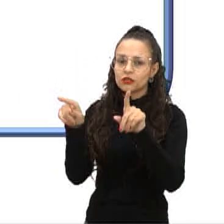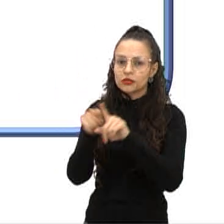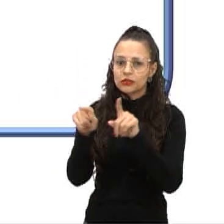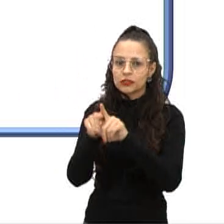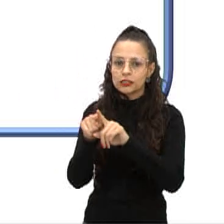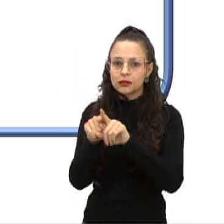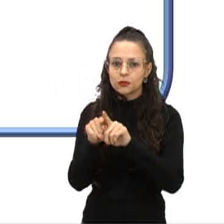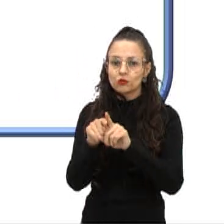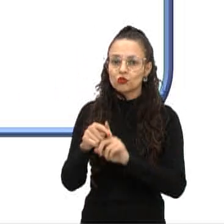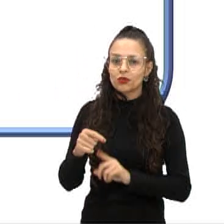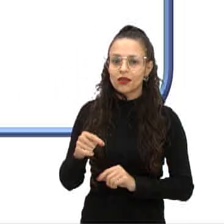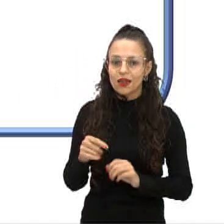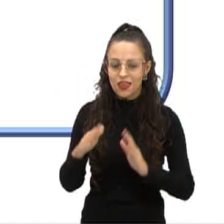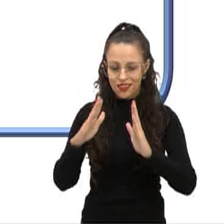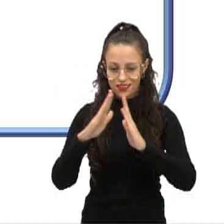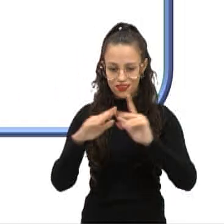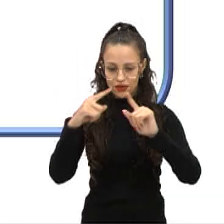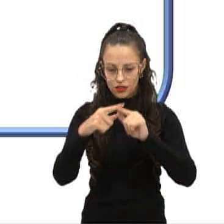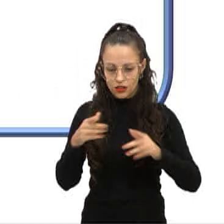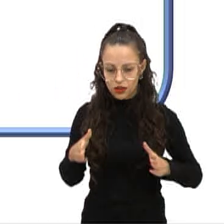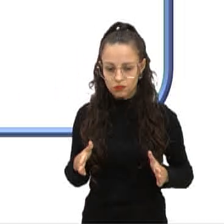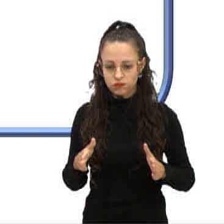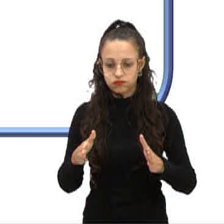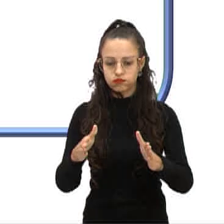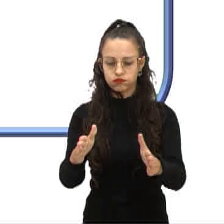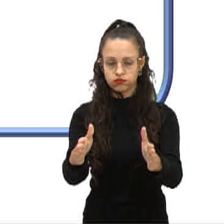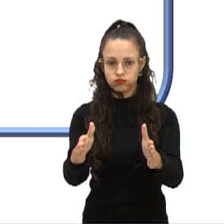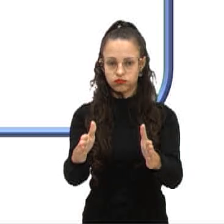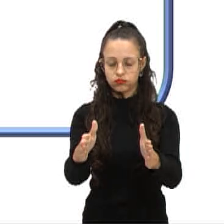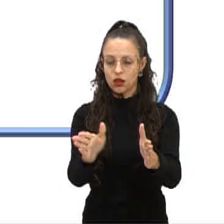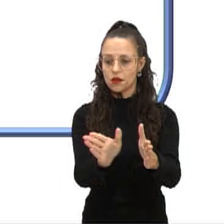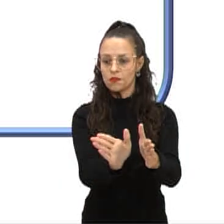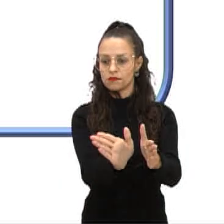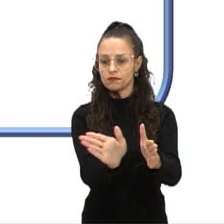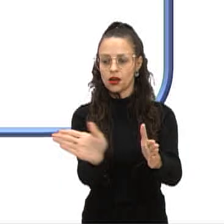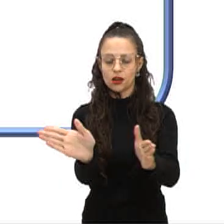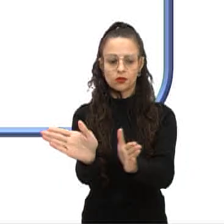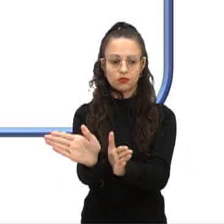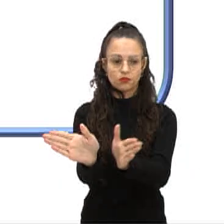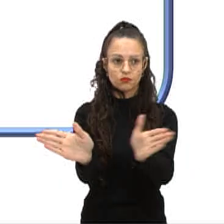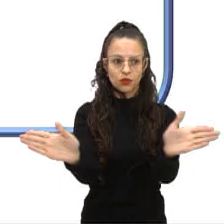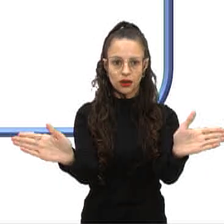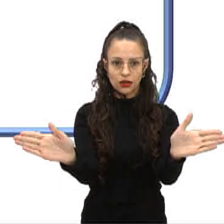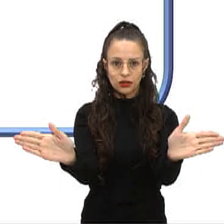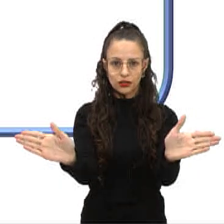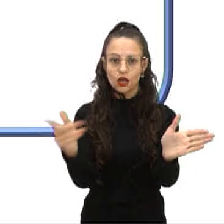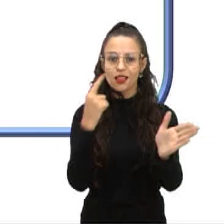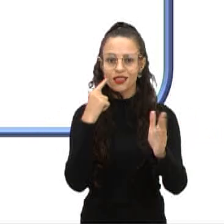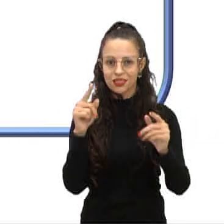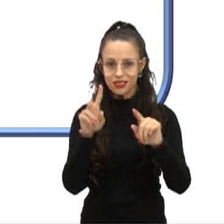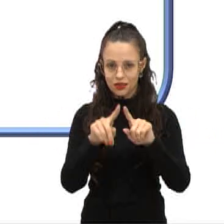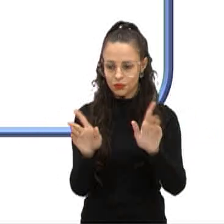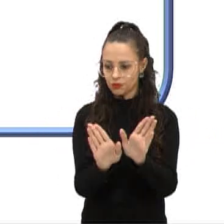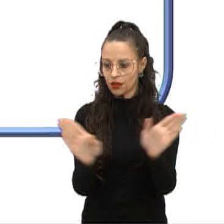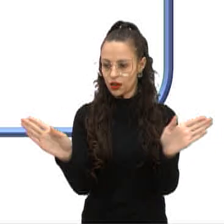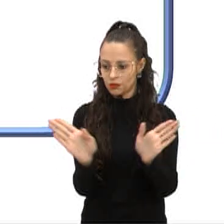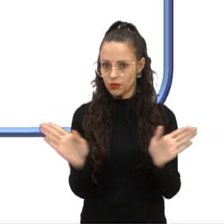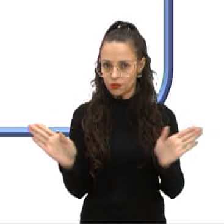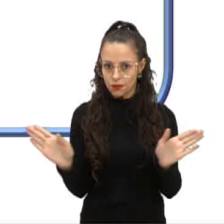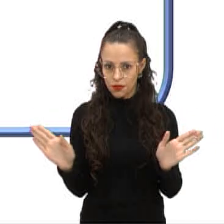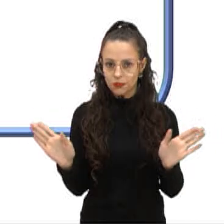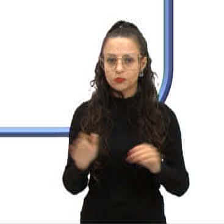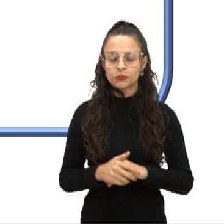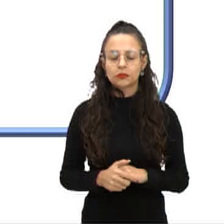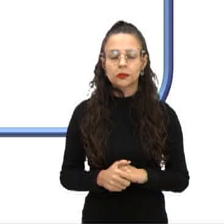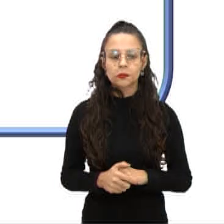passagem presente no interior da igreja, que se situa na extremidade, passando pelas naves laterais, lembra das naves laterais? Não é